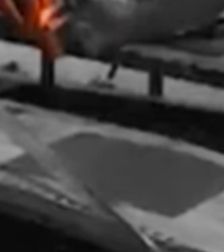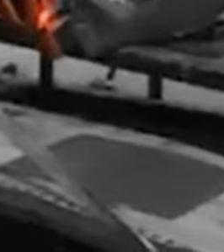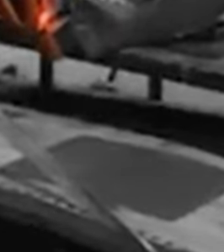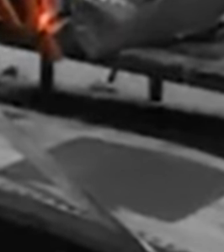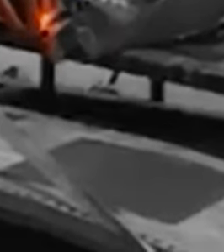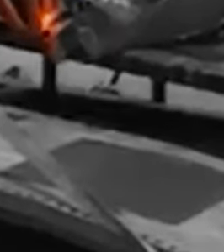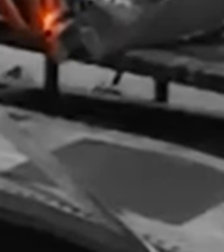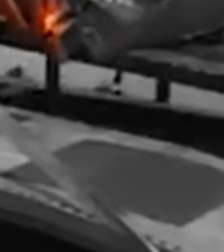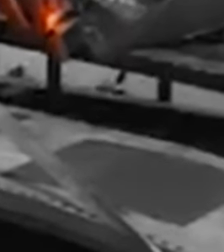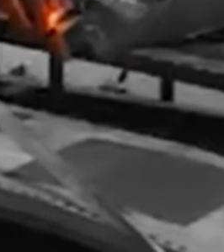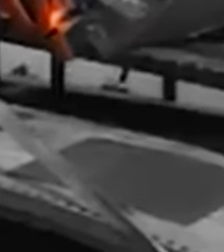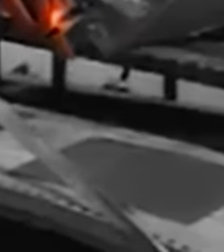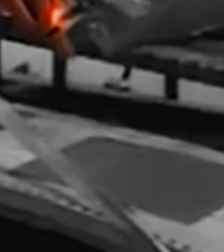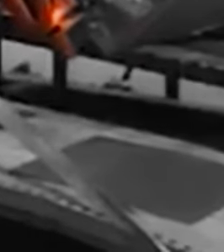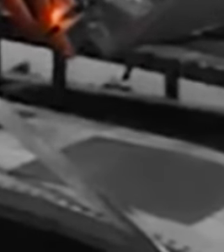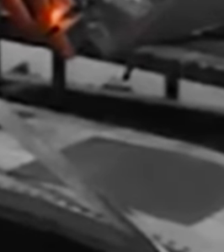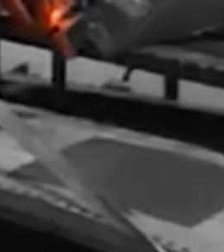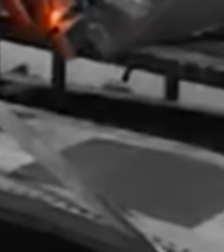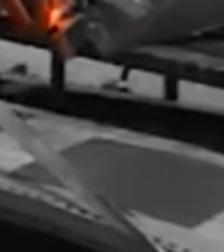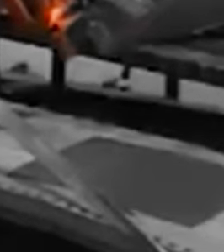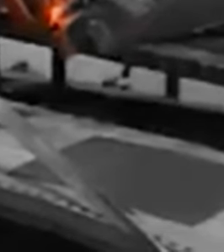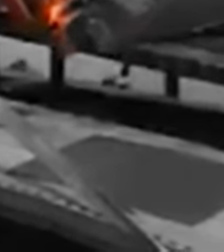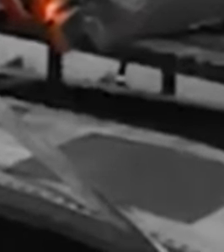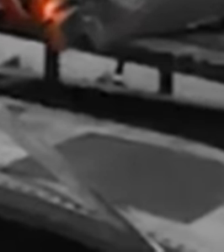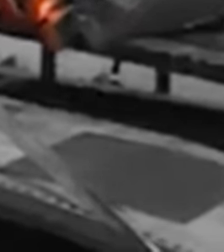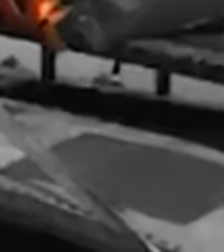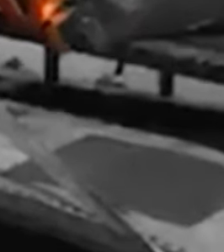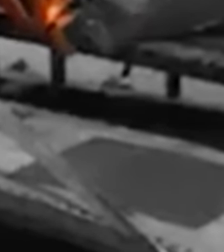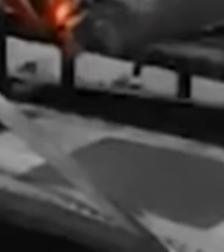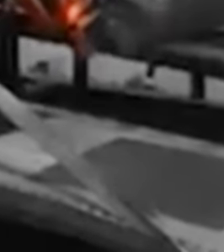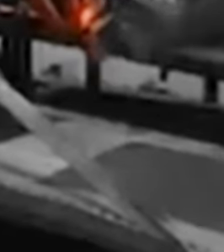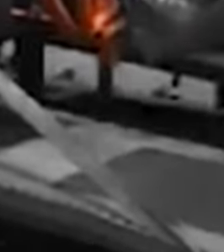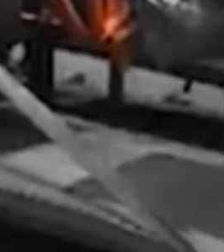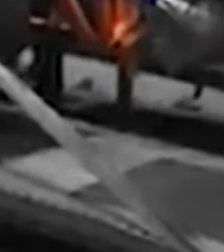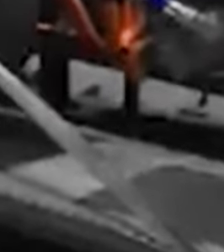laranja há pequenos clarões na parte inferior do